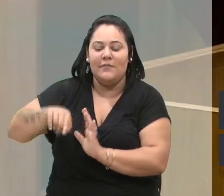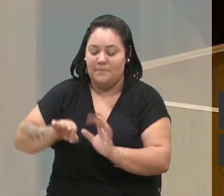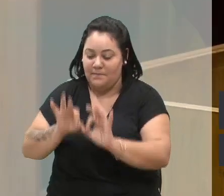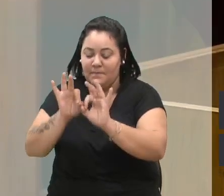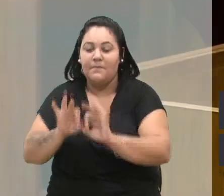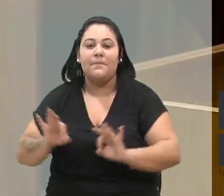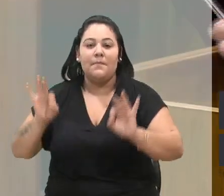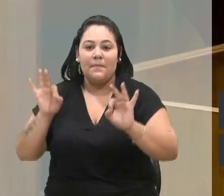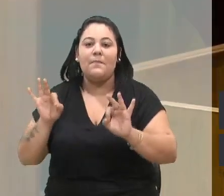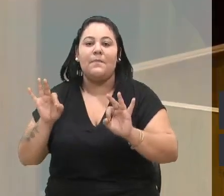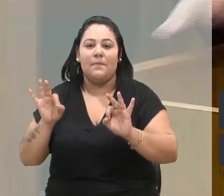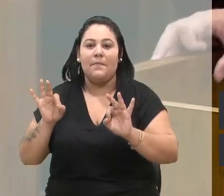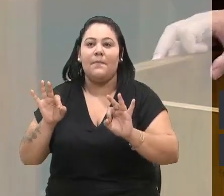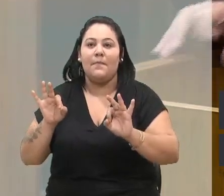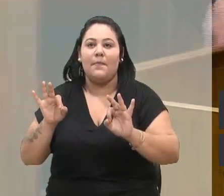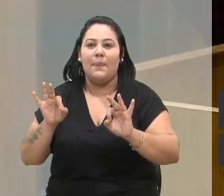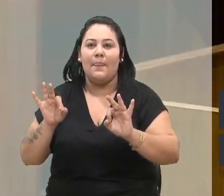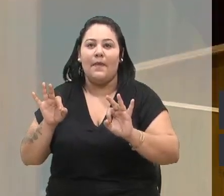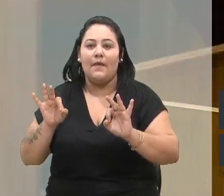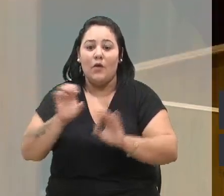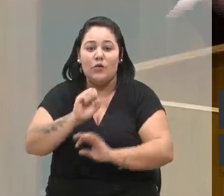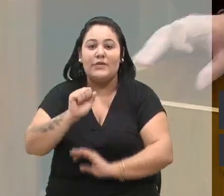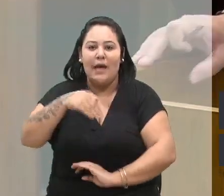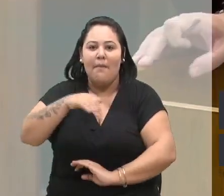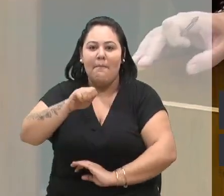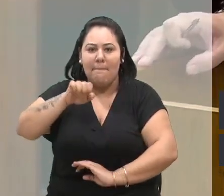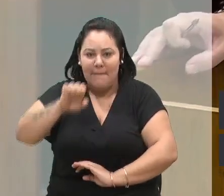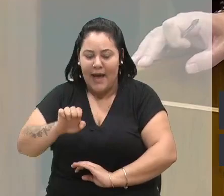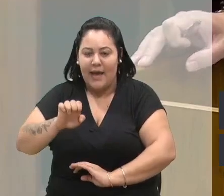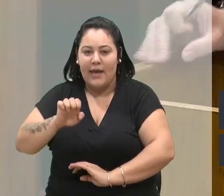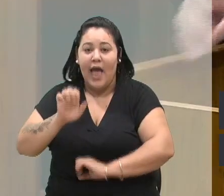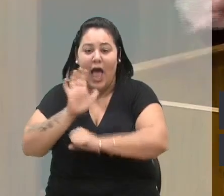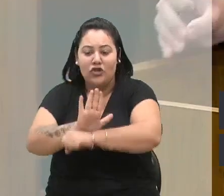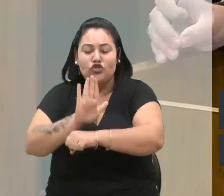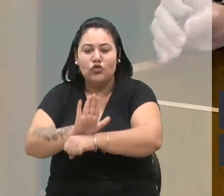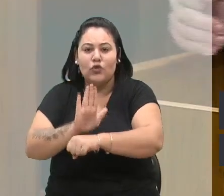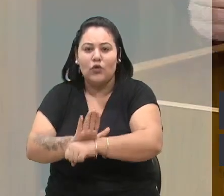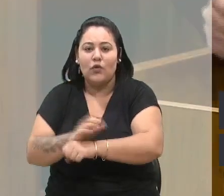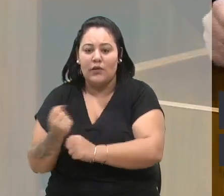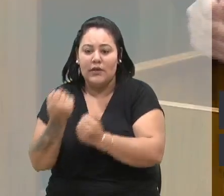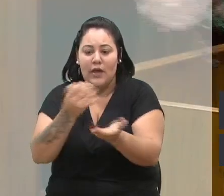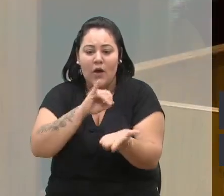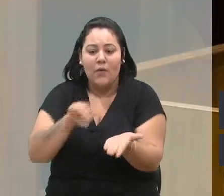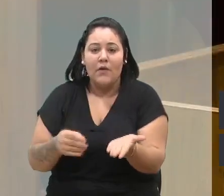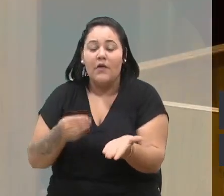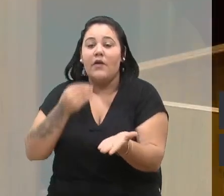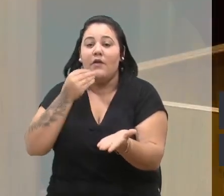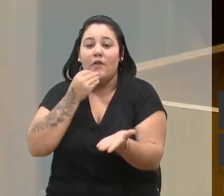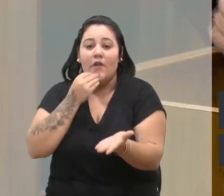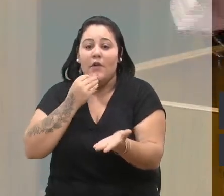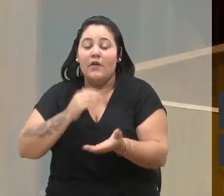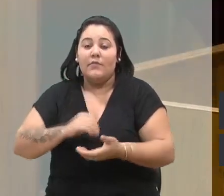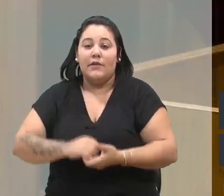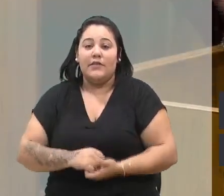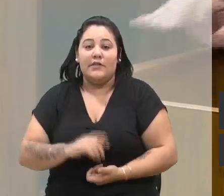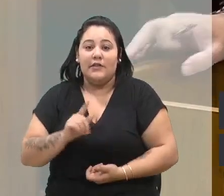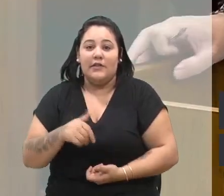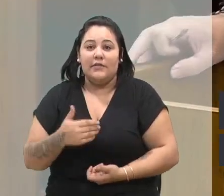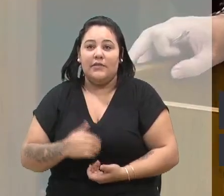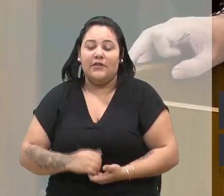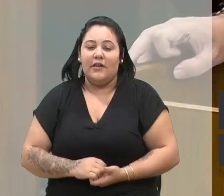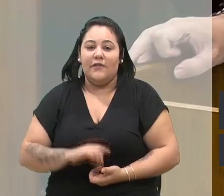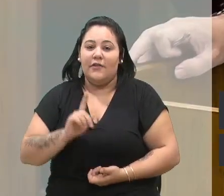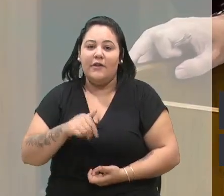necessitado. O SAMAI fez o refis para ele, deu essa possibilidade para ele, ele ficou muito feliz, porque ele vai pagar aquilo que ele